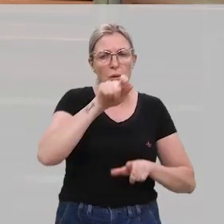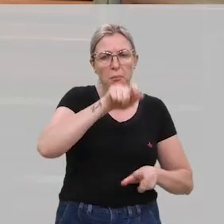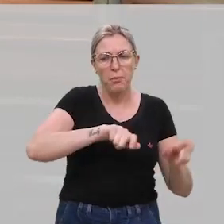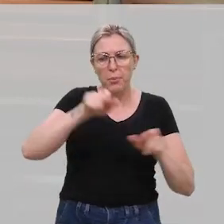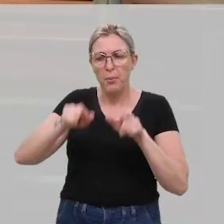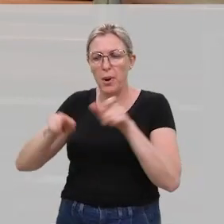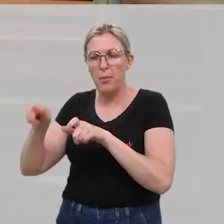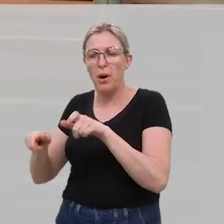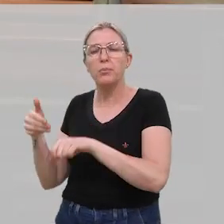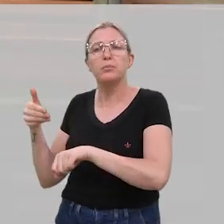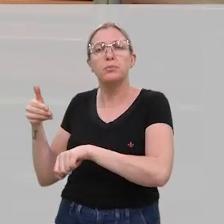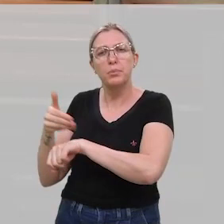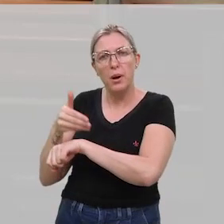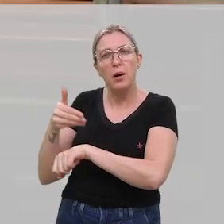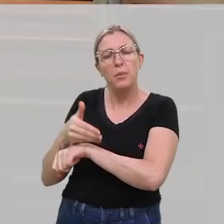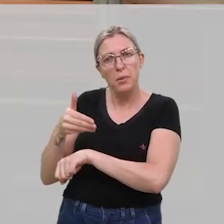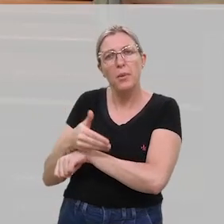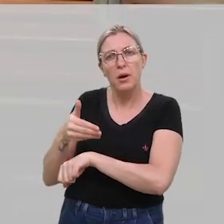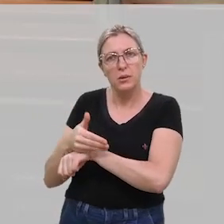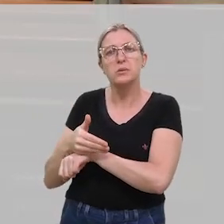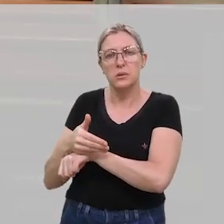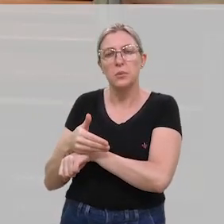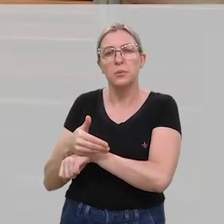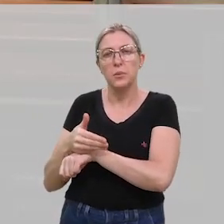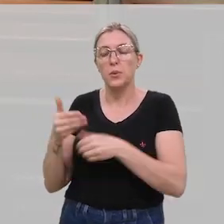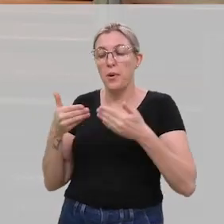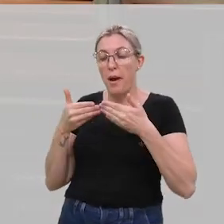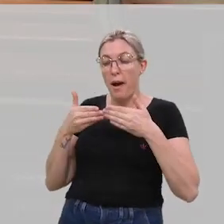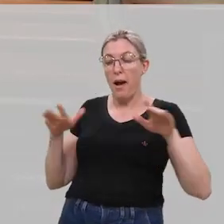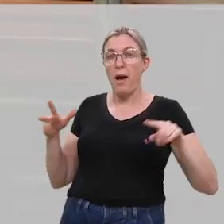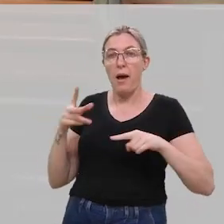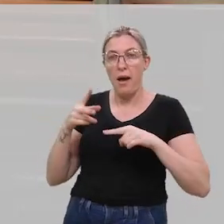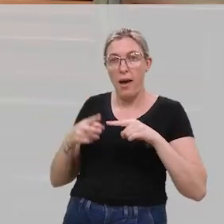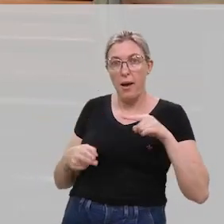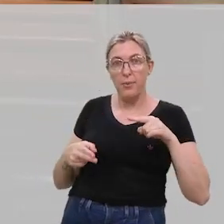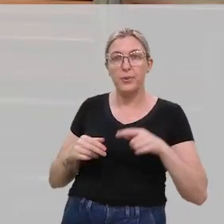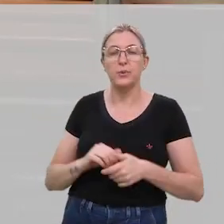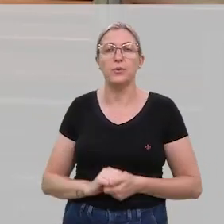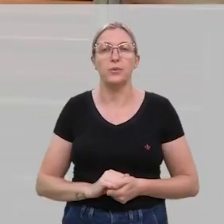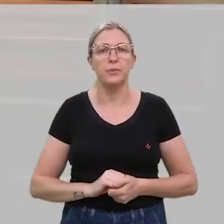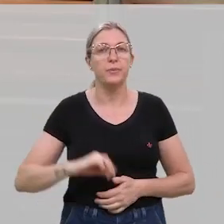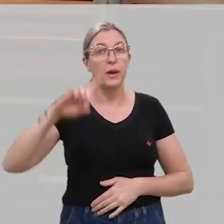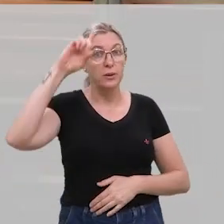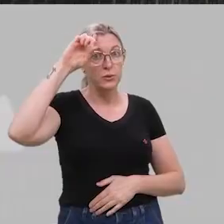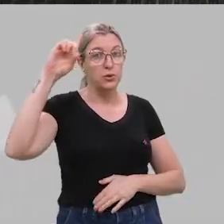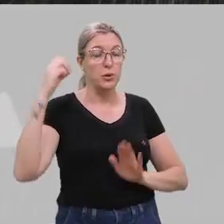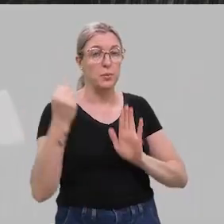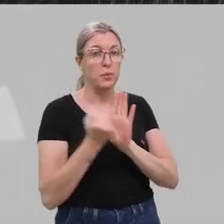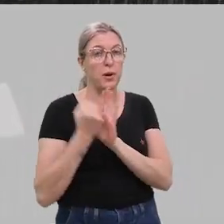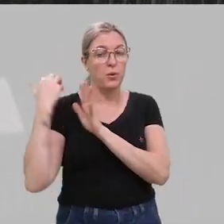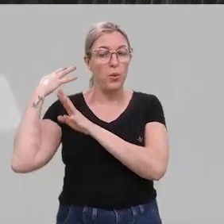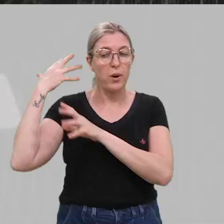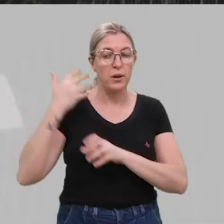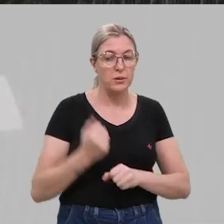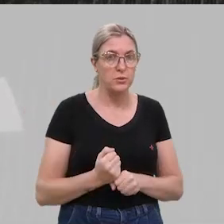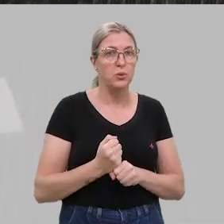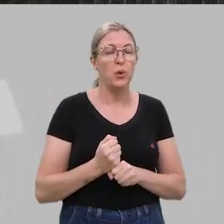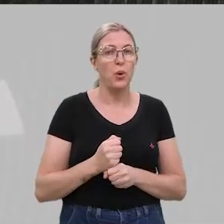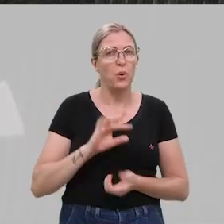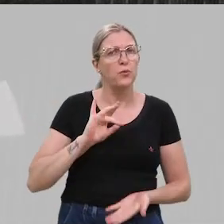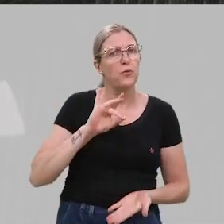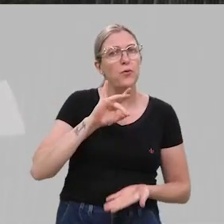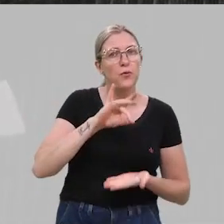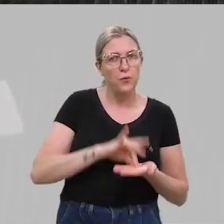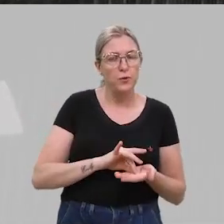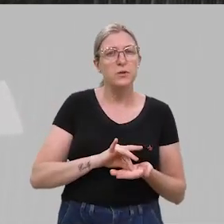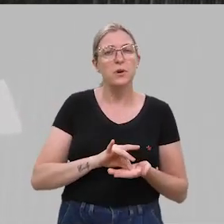Meneghetti, Tancredo Neves e Assis Chateaubriand participam da solenidade. Um dia histórico e